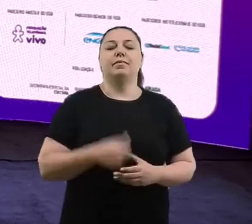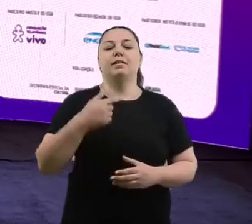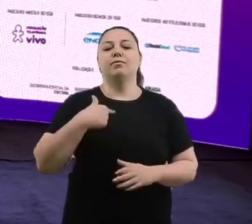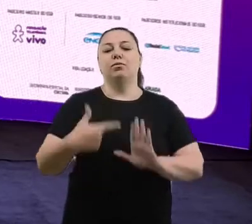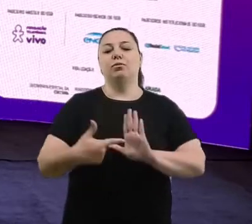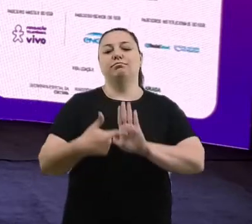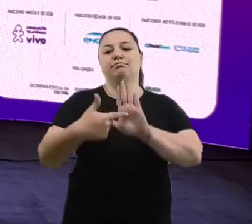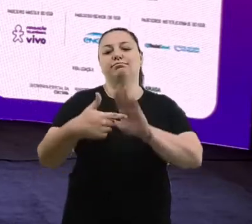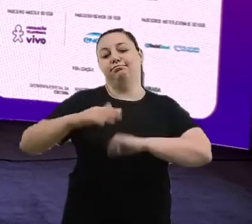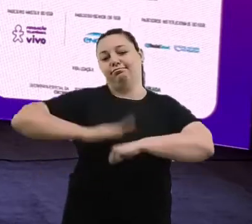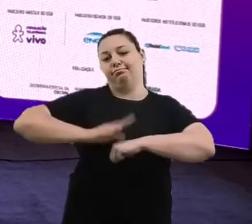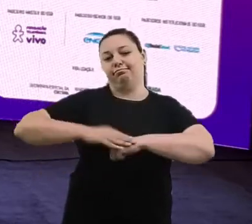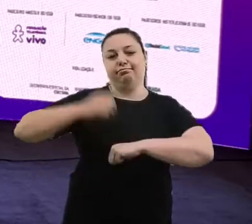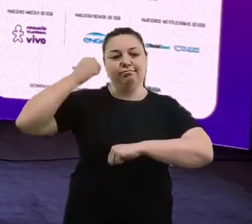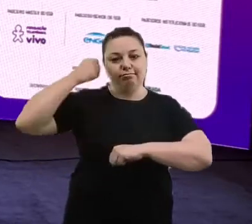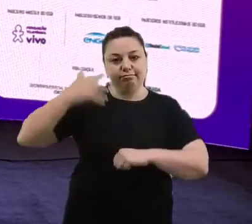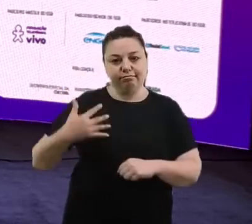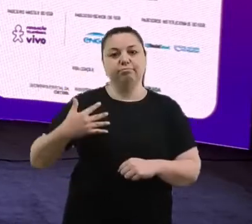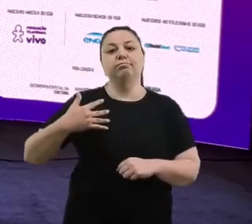eu tenho